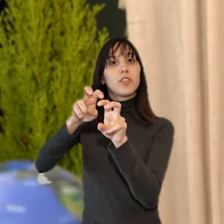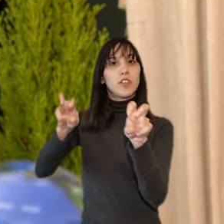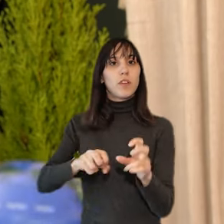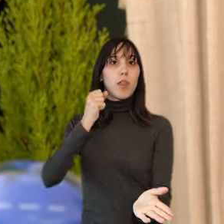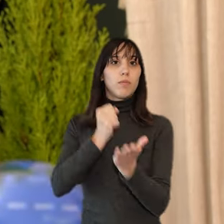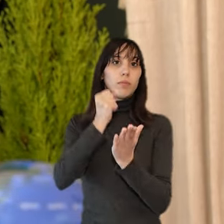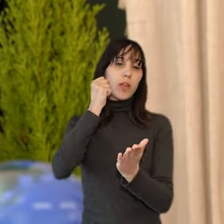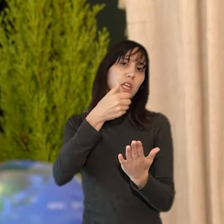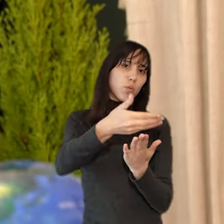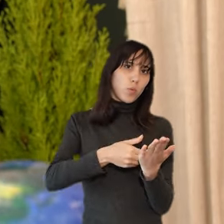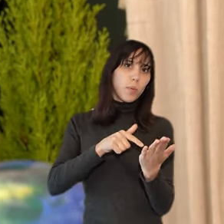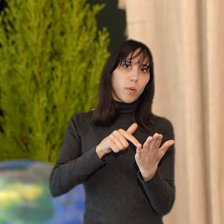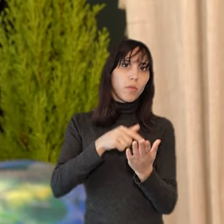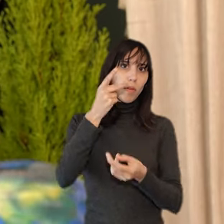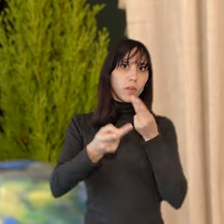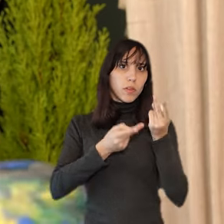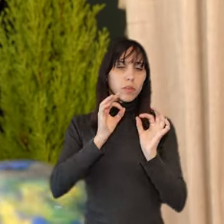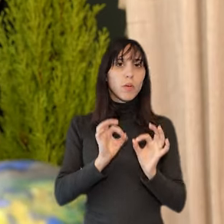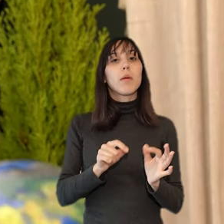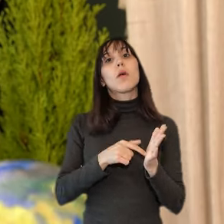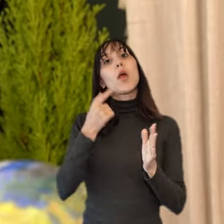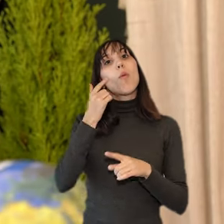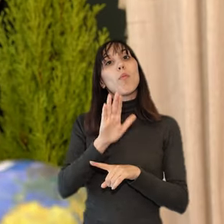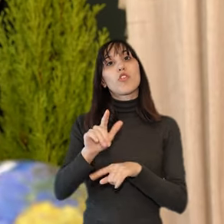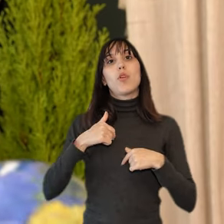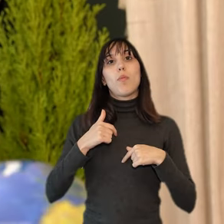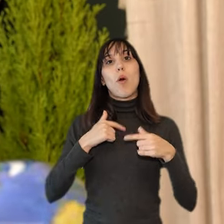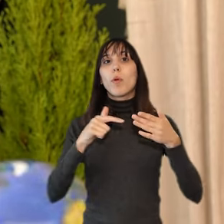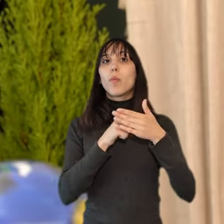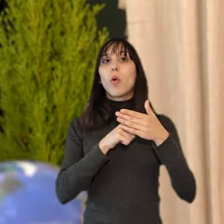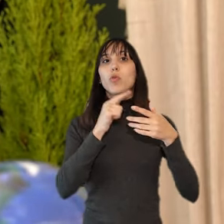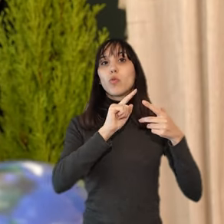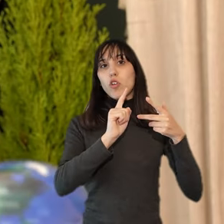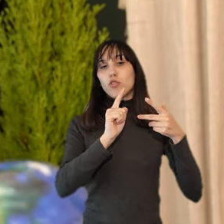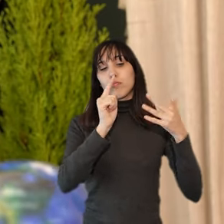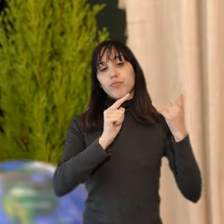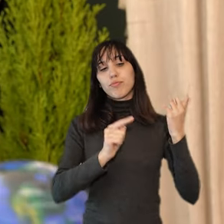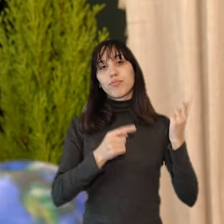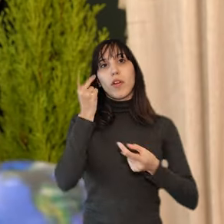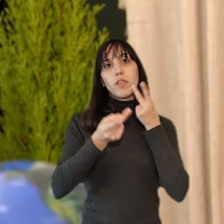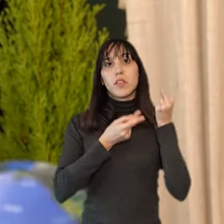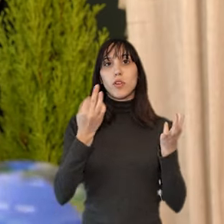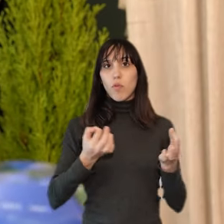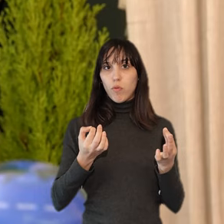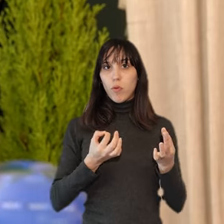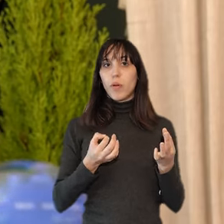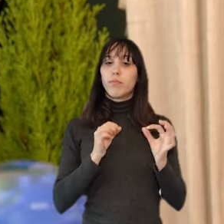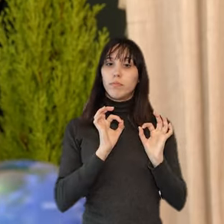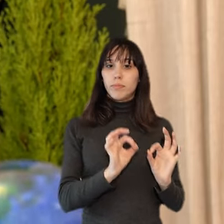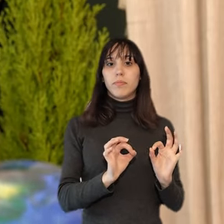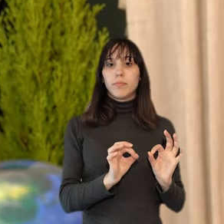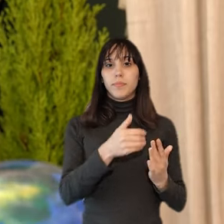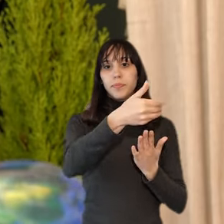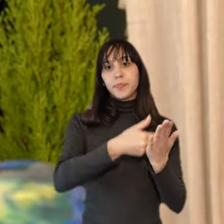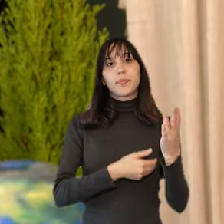oficial da avaliação em que vai mostrar realmente os créditos que ele obteve e a avaliação que ele obteve a essas nessas